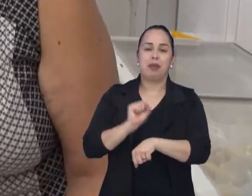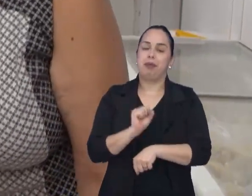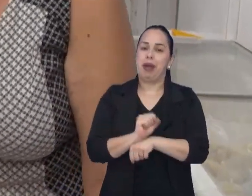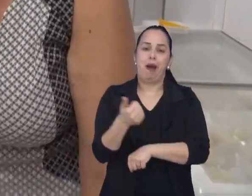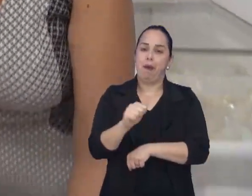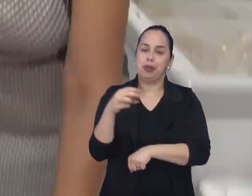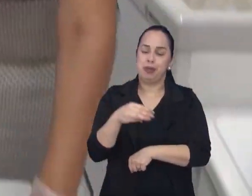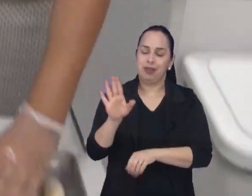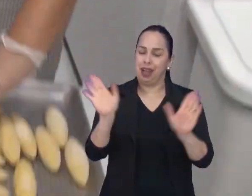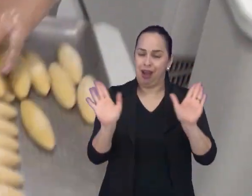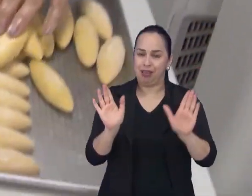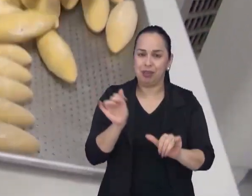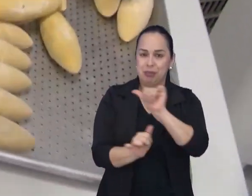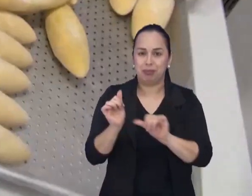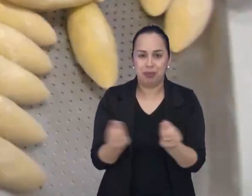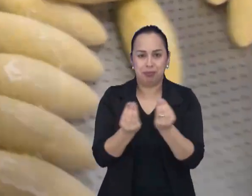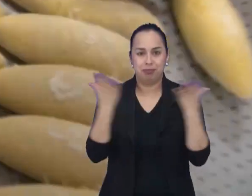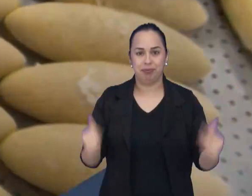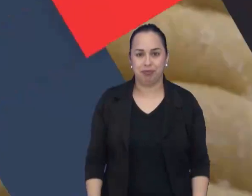vai ser rapidinho.